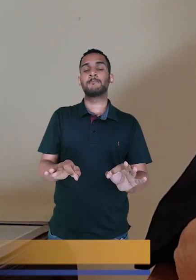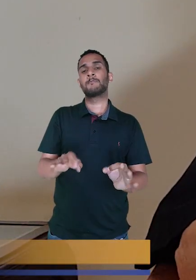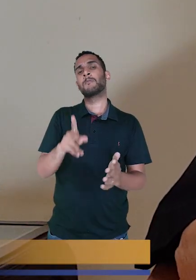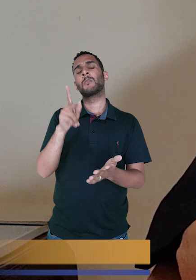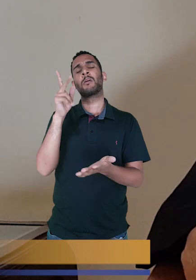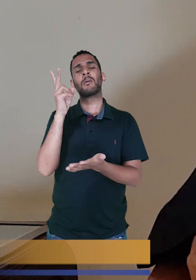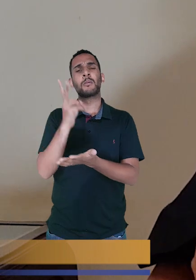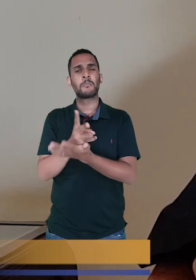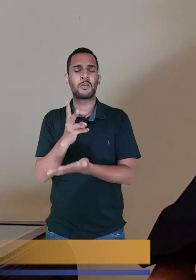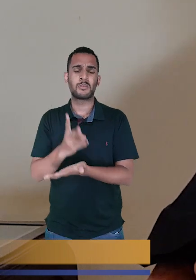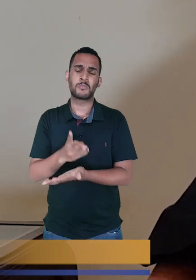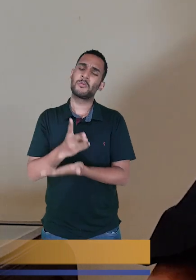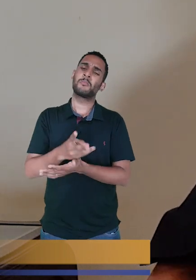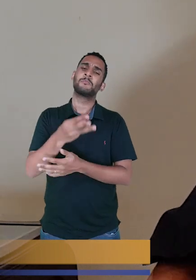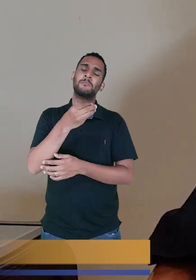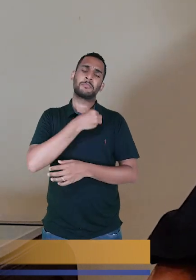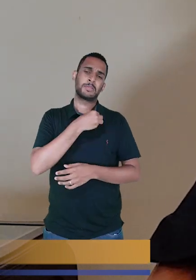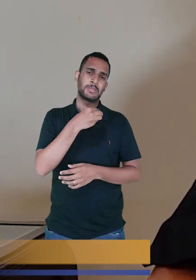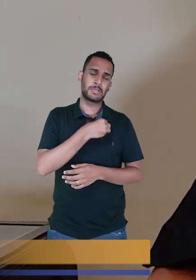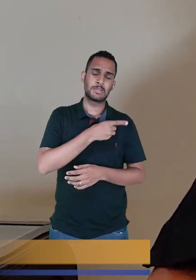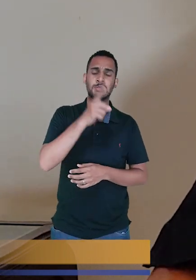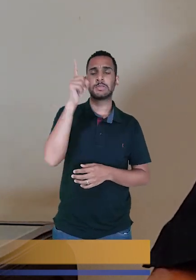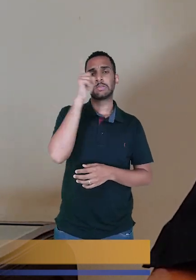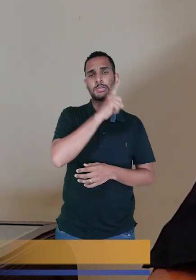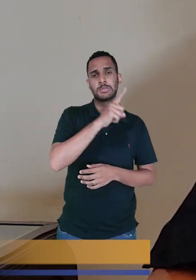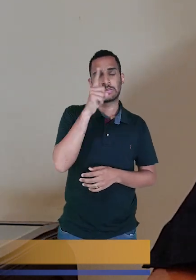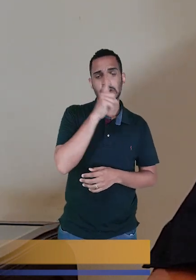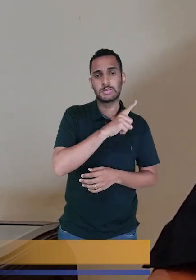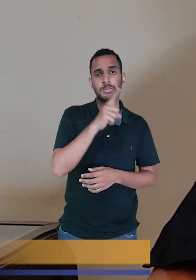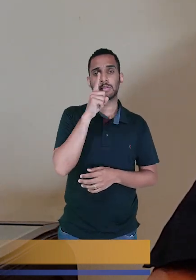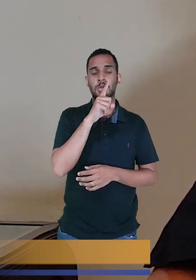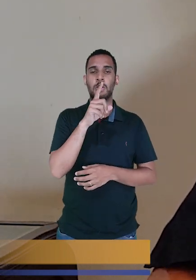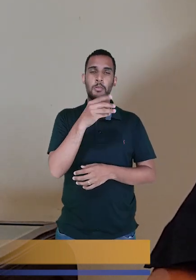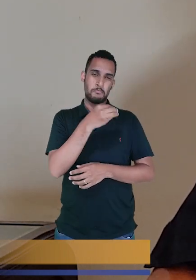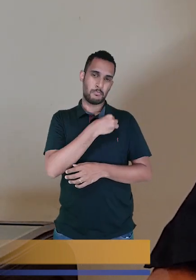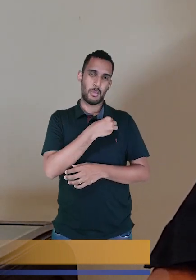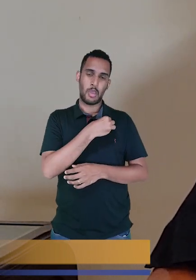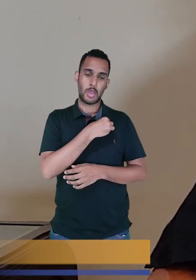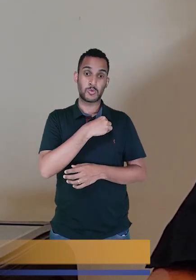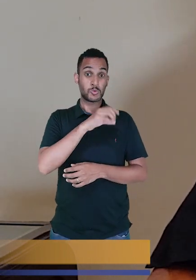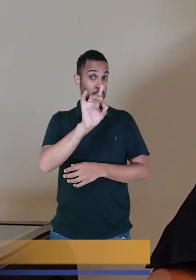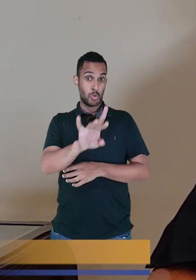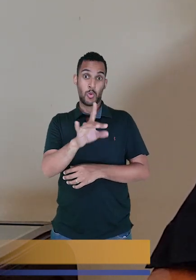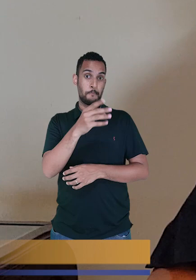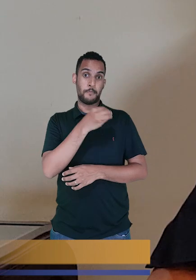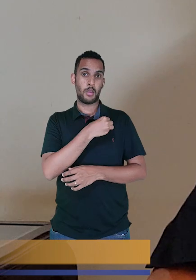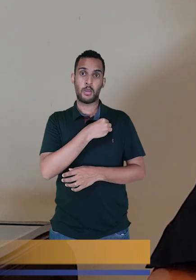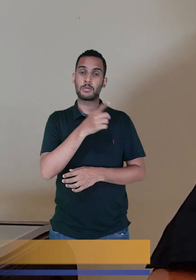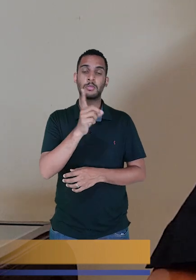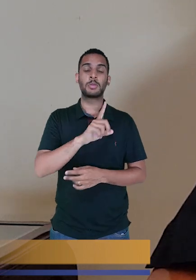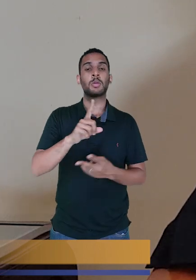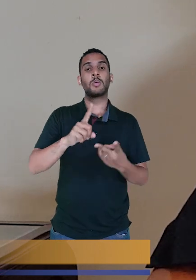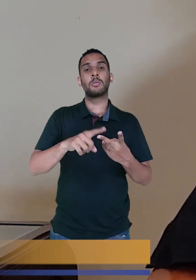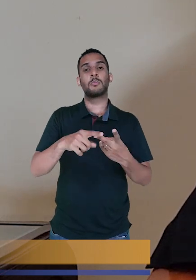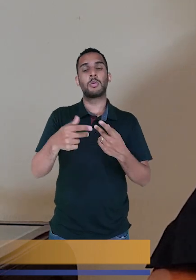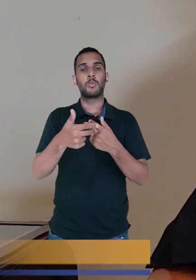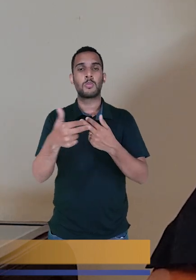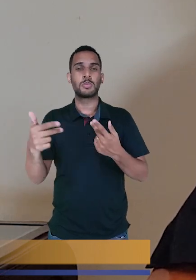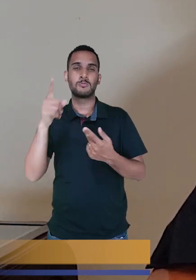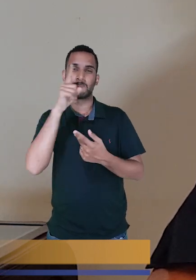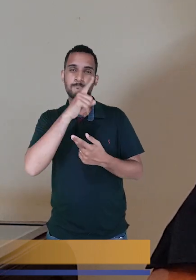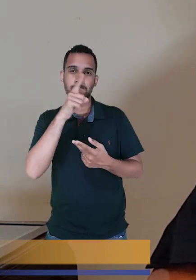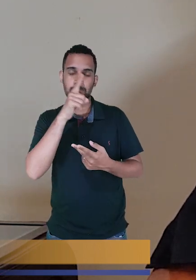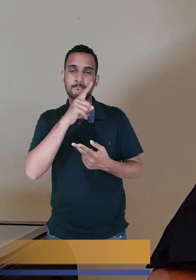unidos perfeitamente, apesar de todos os pecados, e não considerava somente pecado como